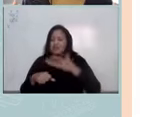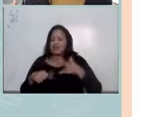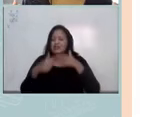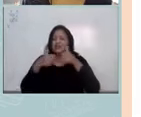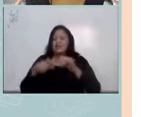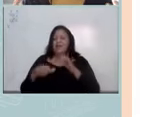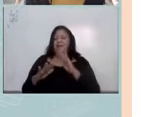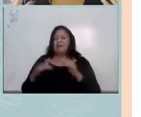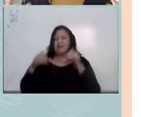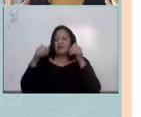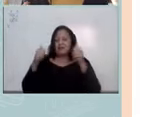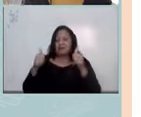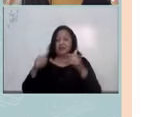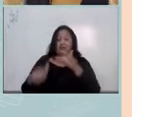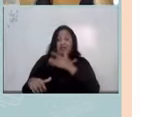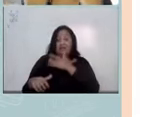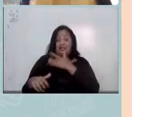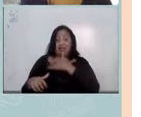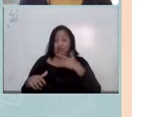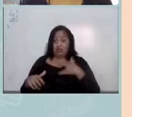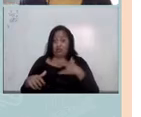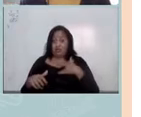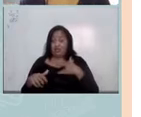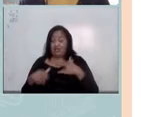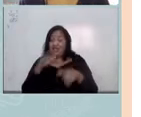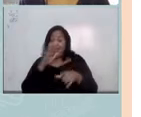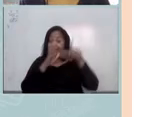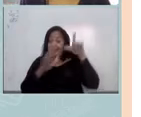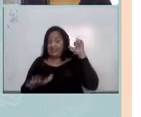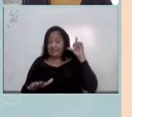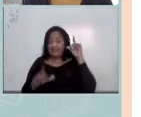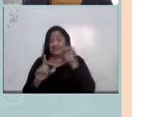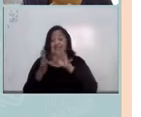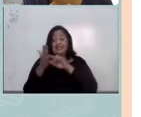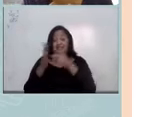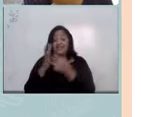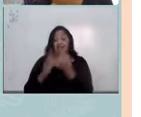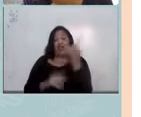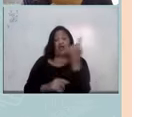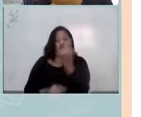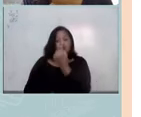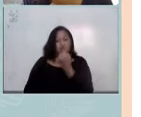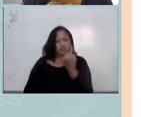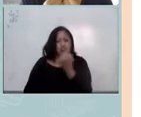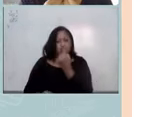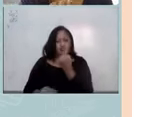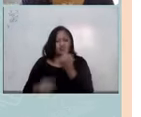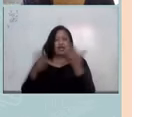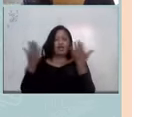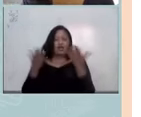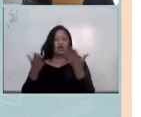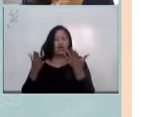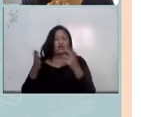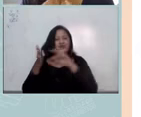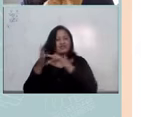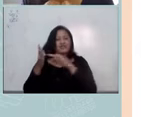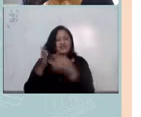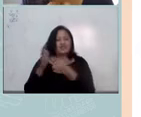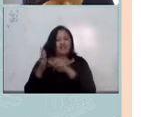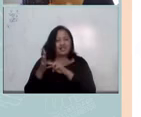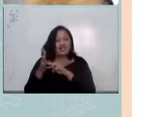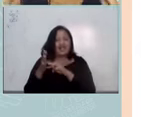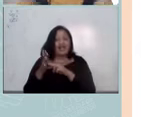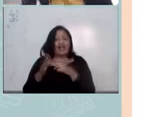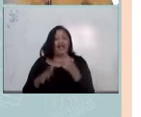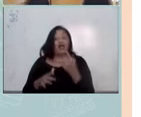ser aquele estado que está relacionado apenas ao indivíduo em si. Ela deixou de ser um conceito apenas individual e passou a